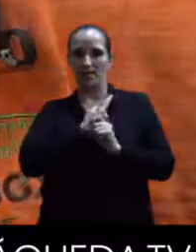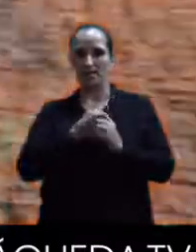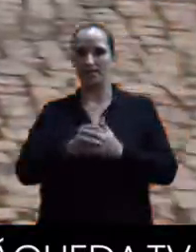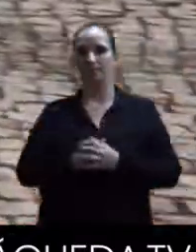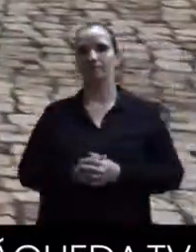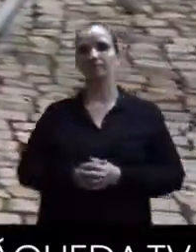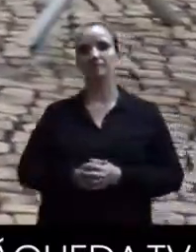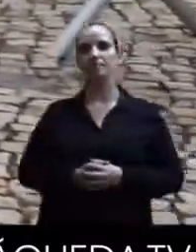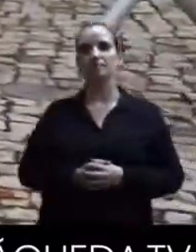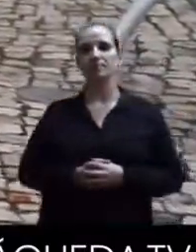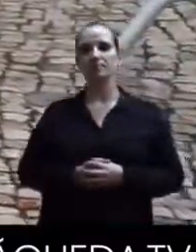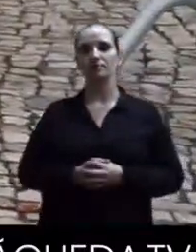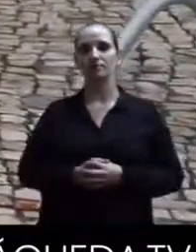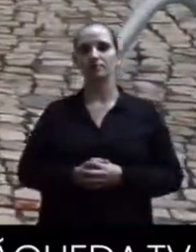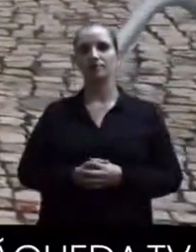adaptar.